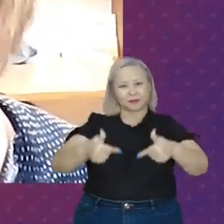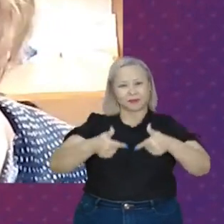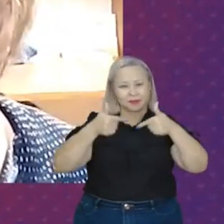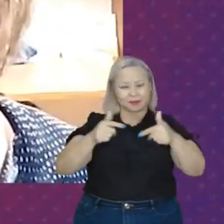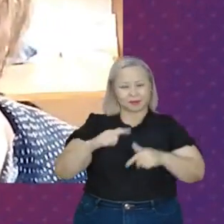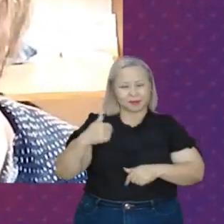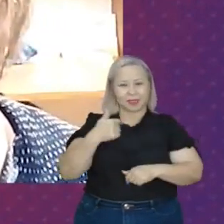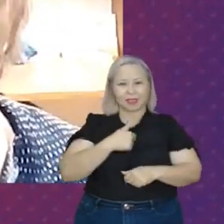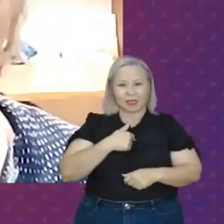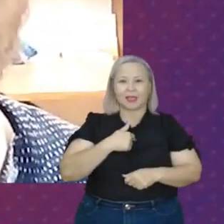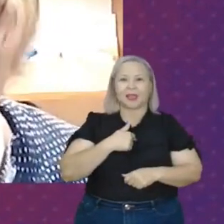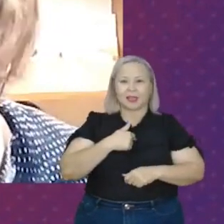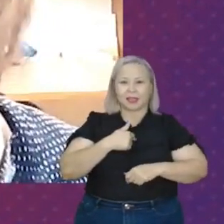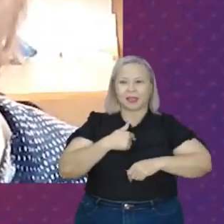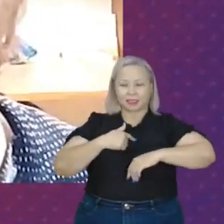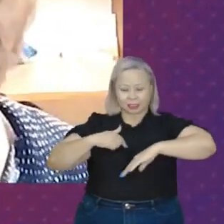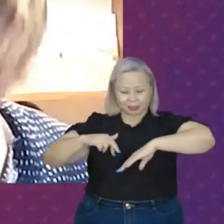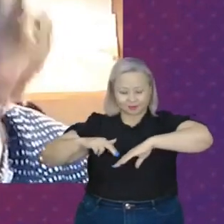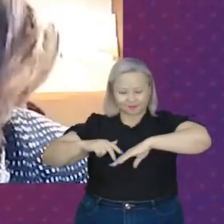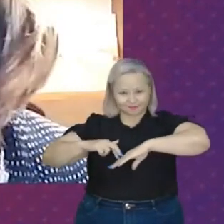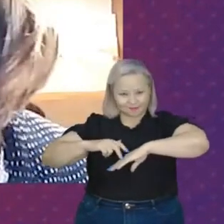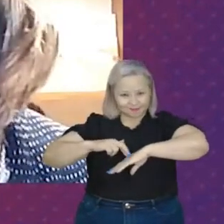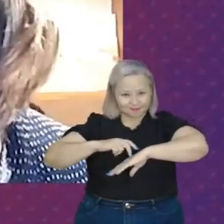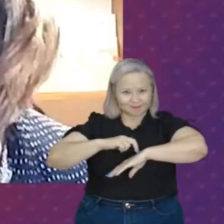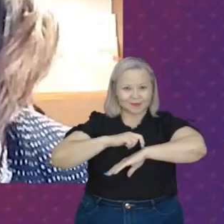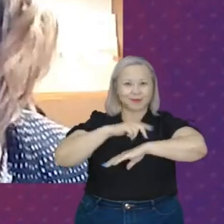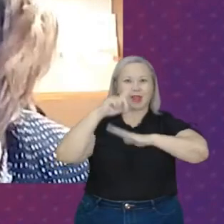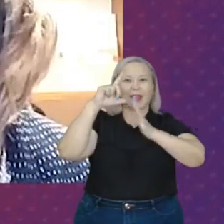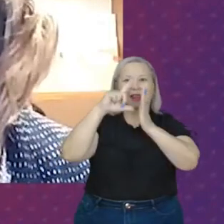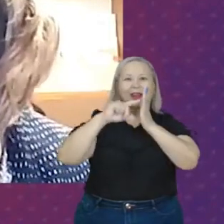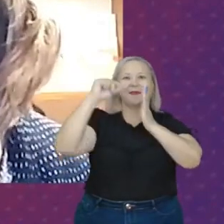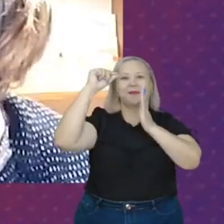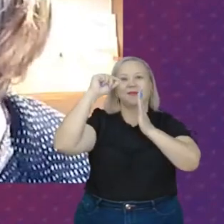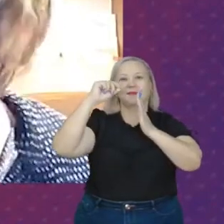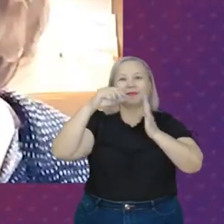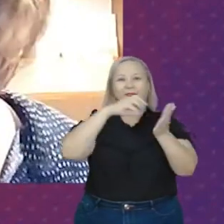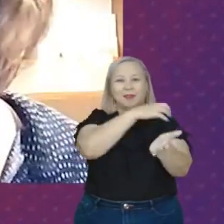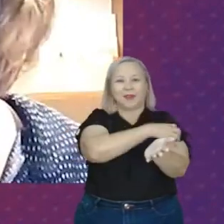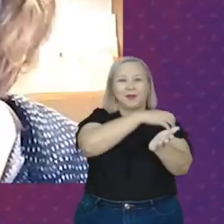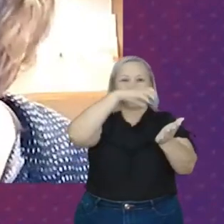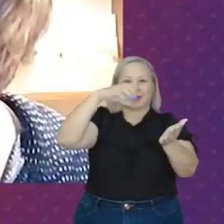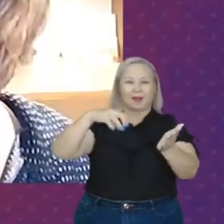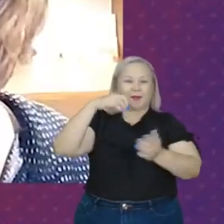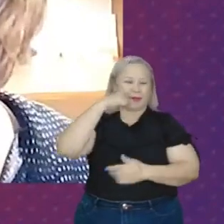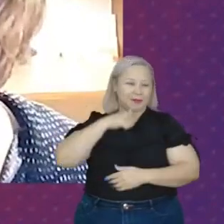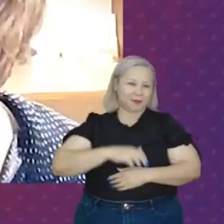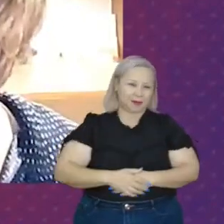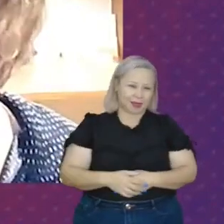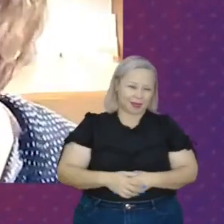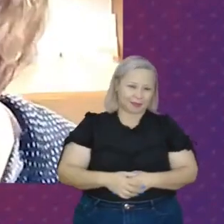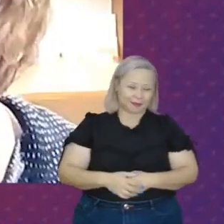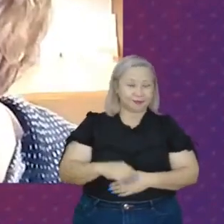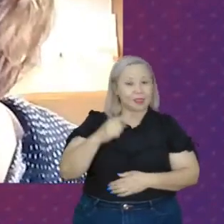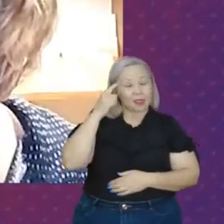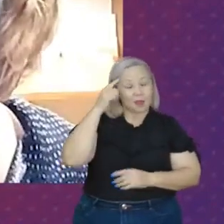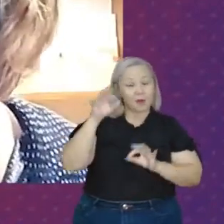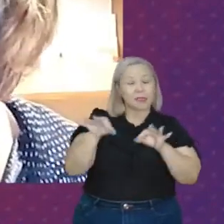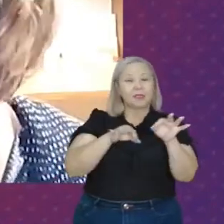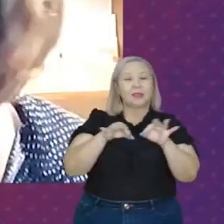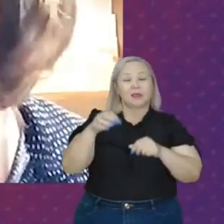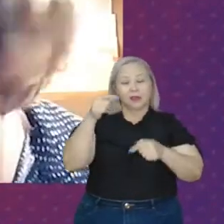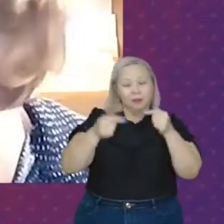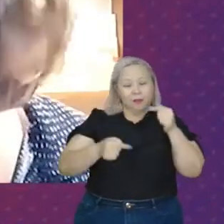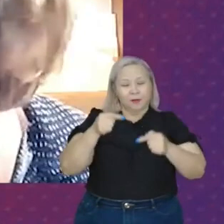gente subiu com muito empoderamento das mulheres. Então, eu penso que a construção